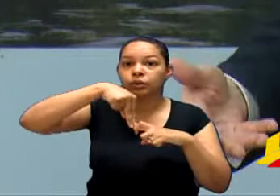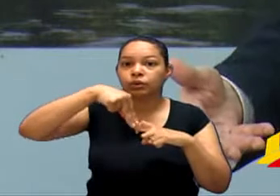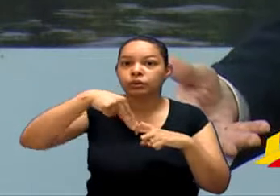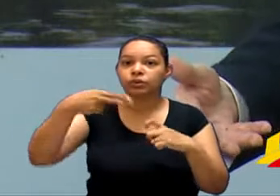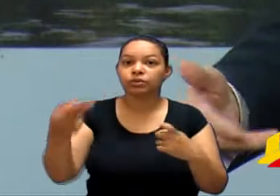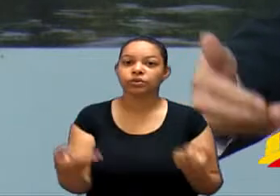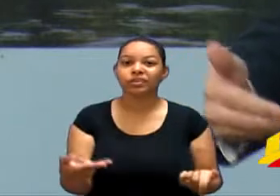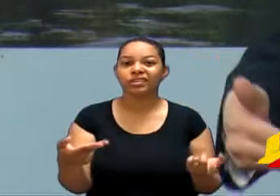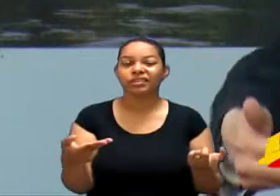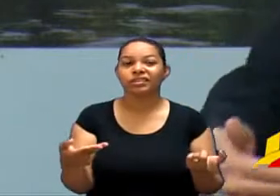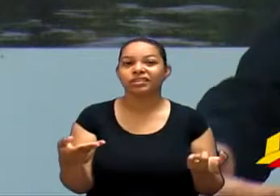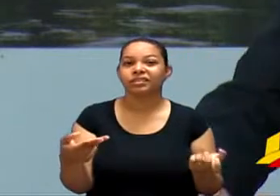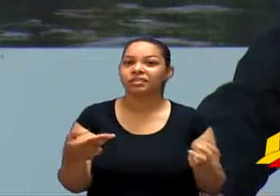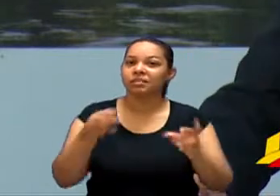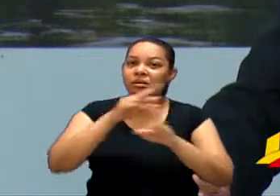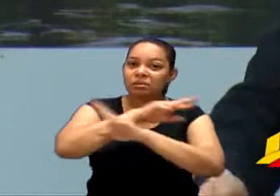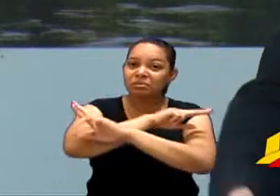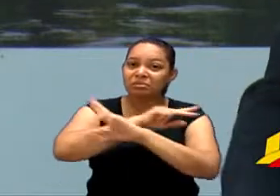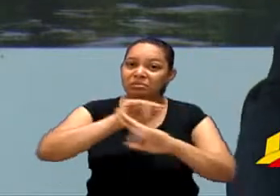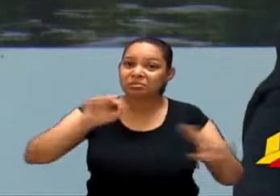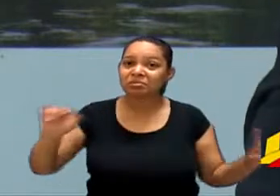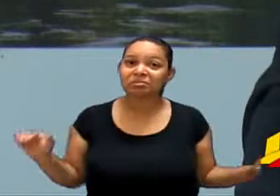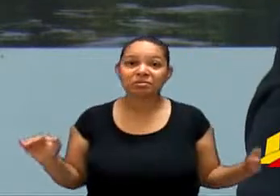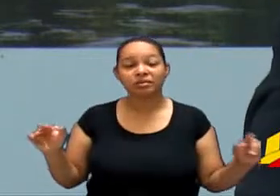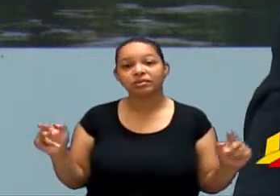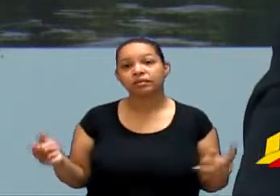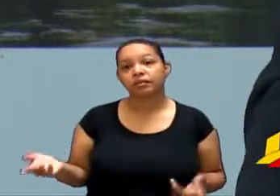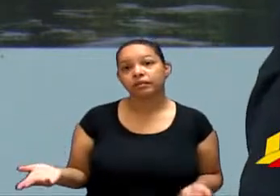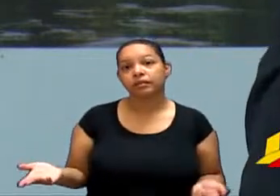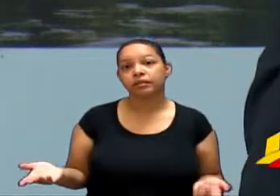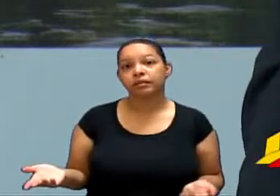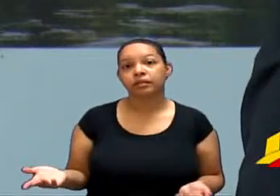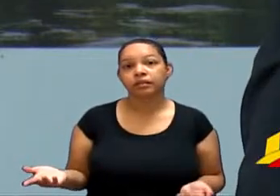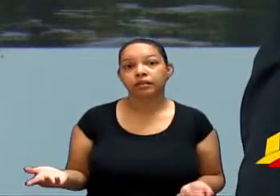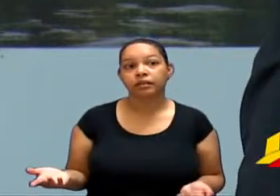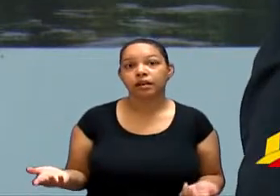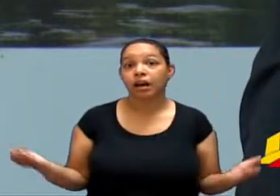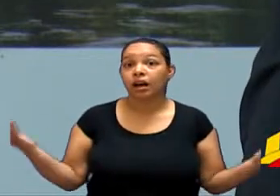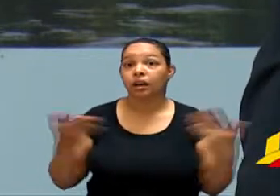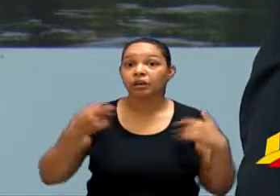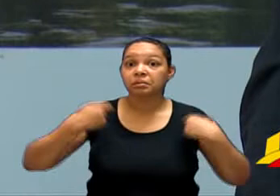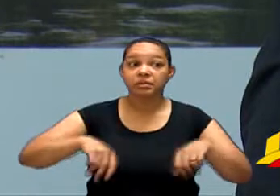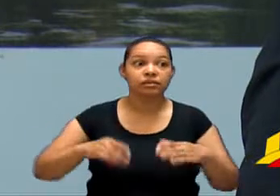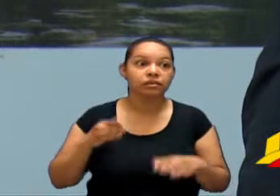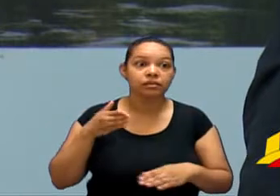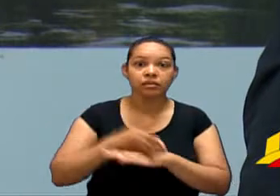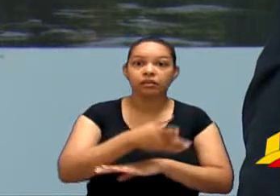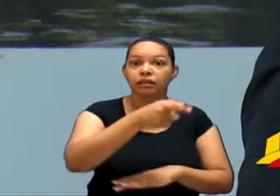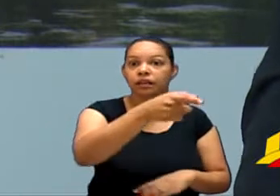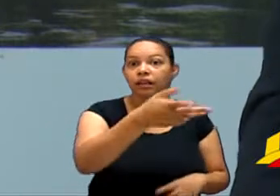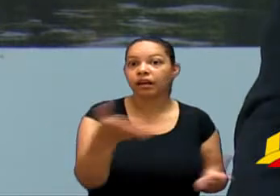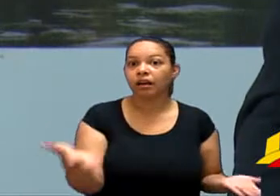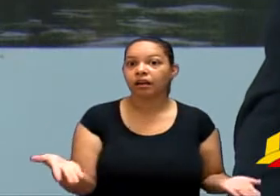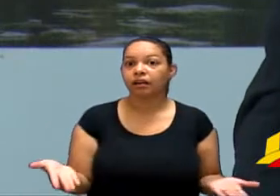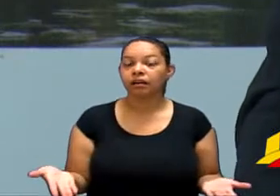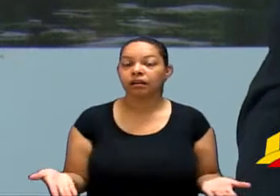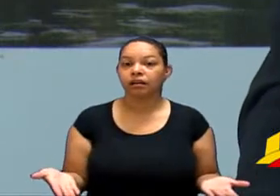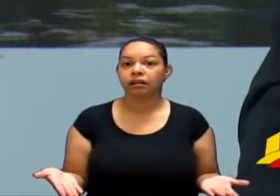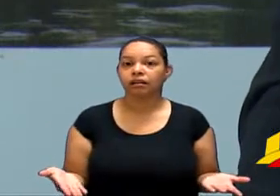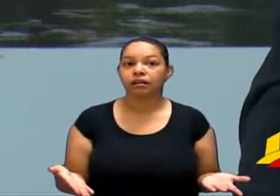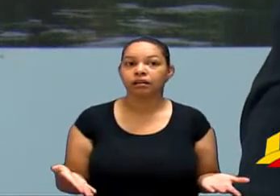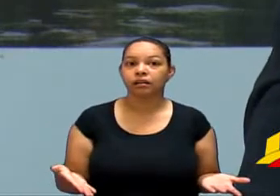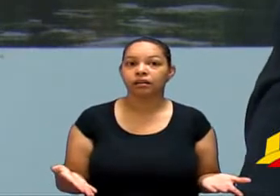chegava no consultório a pessoa emitir a guia na hora agora tem que ir buscar lá na funserv o médico